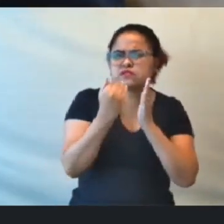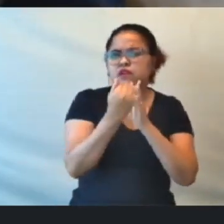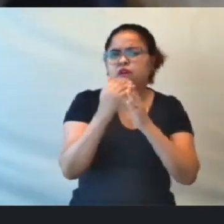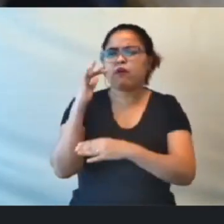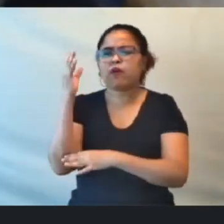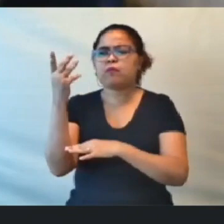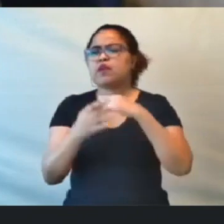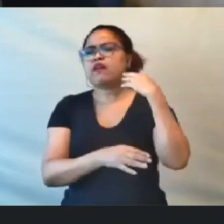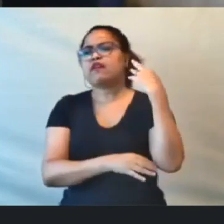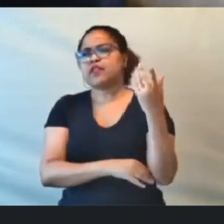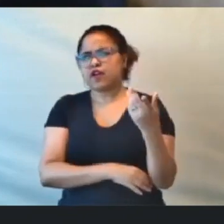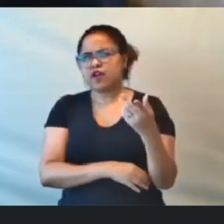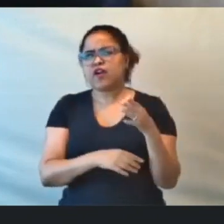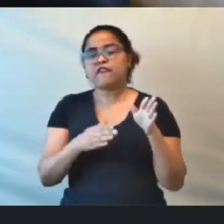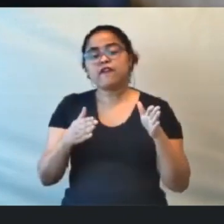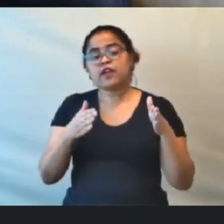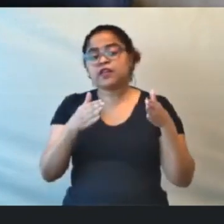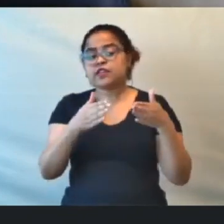divergências.